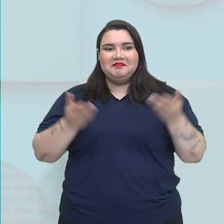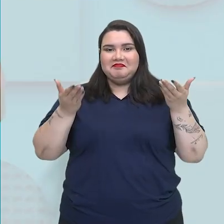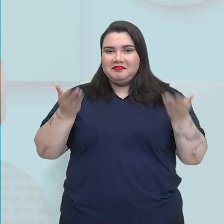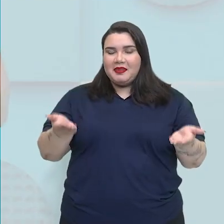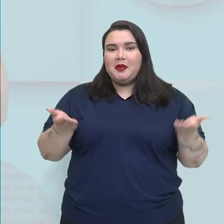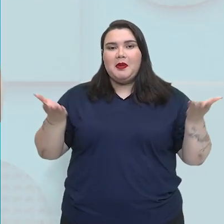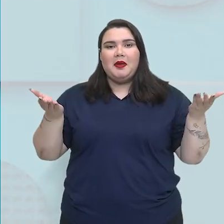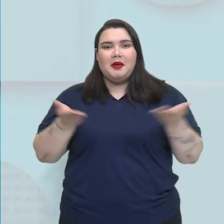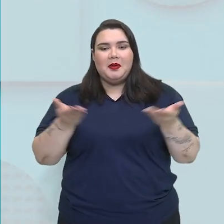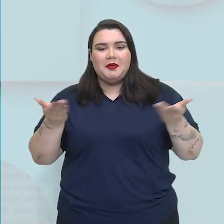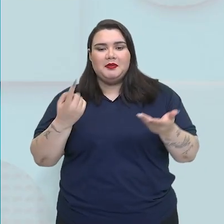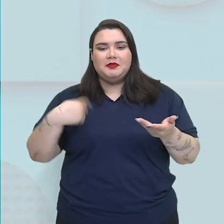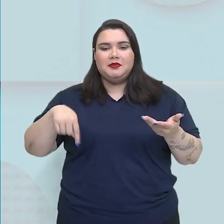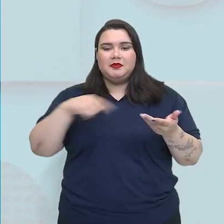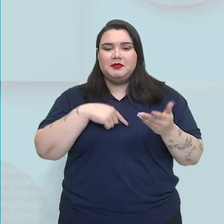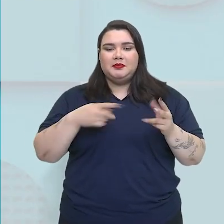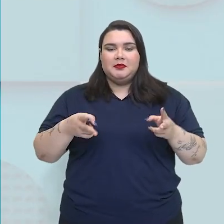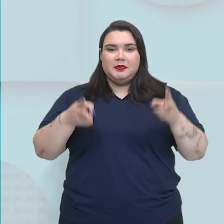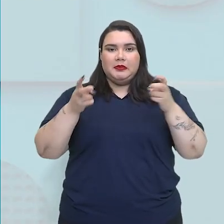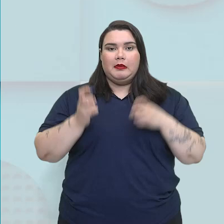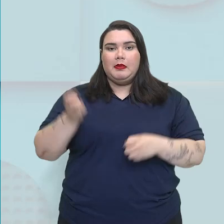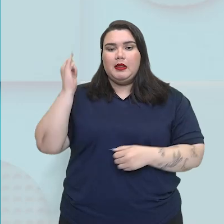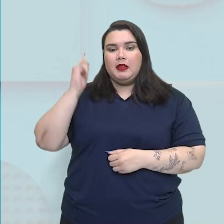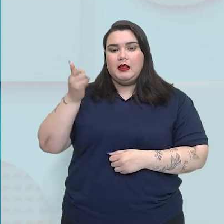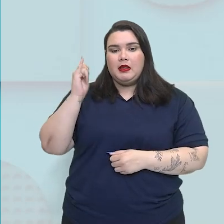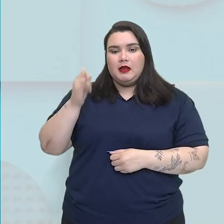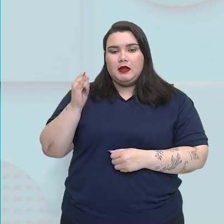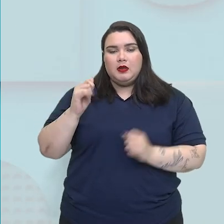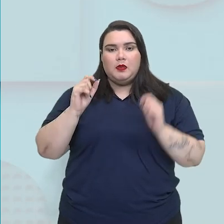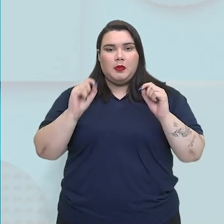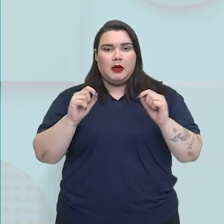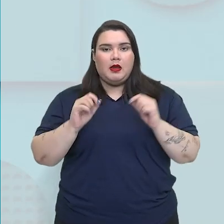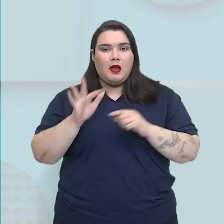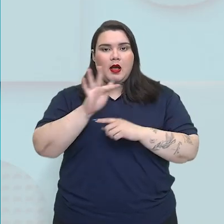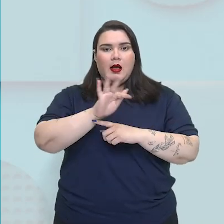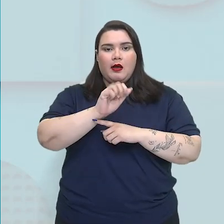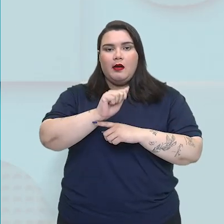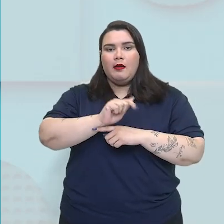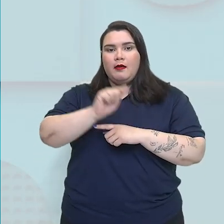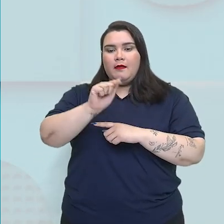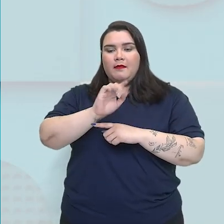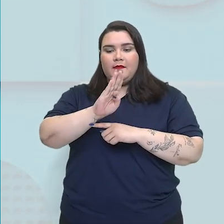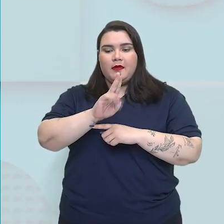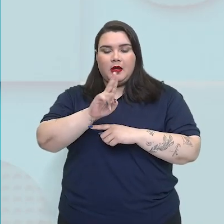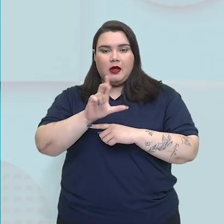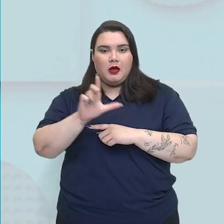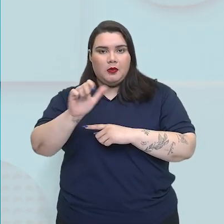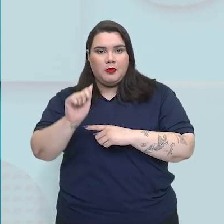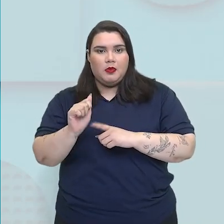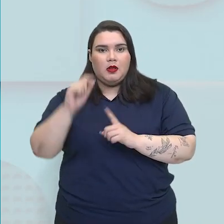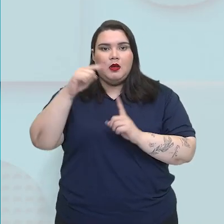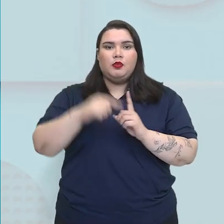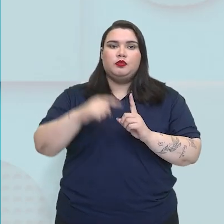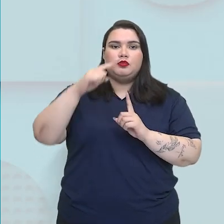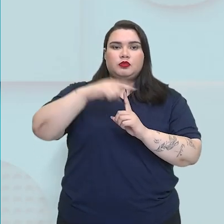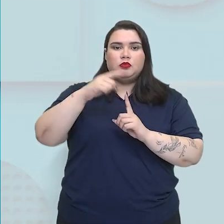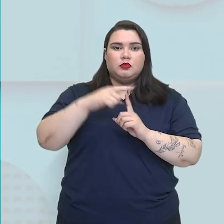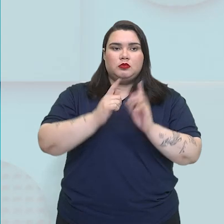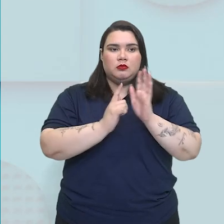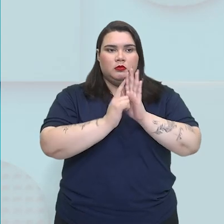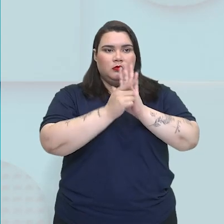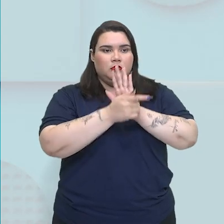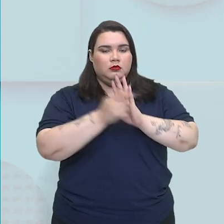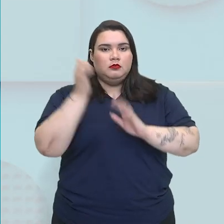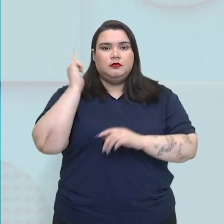Muito bem, turmas. Então aí nós tivemos uma narrativa de uma fábula, né? Que também é um gênero, do